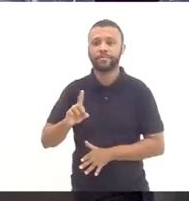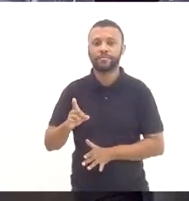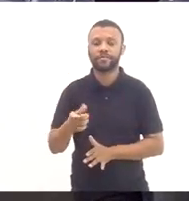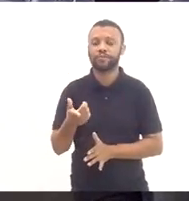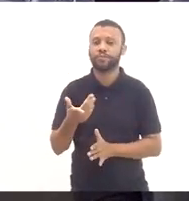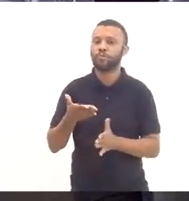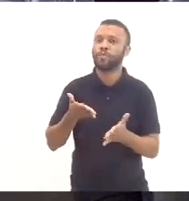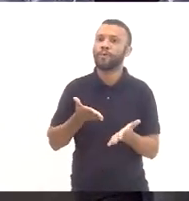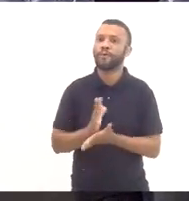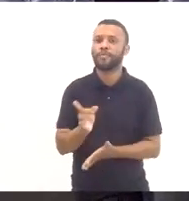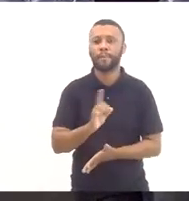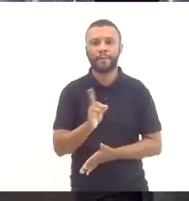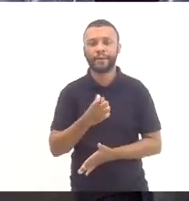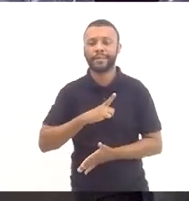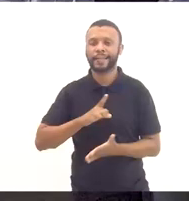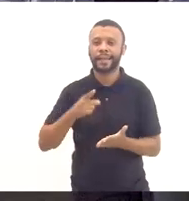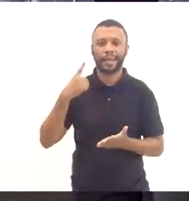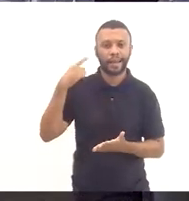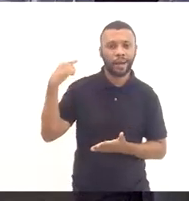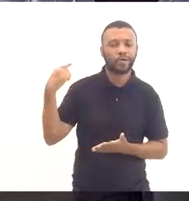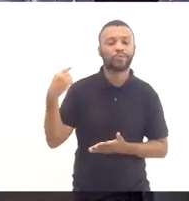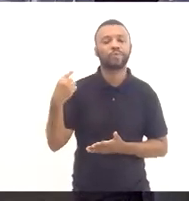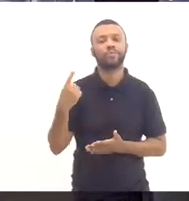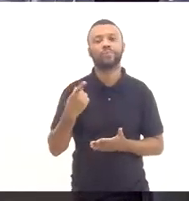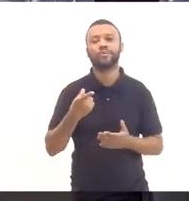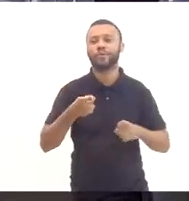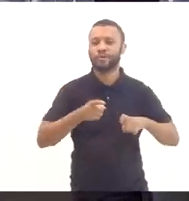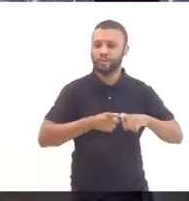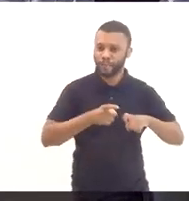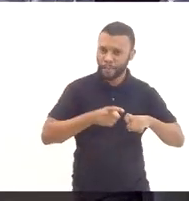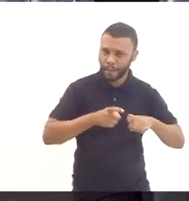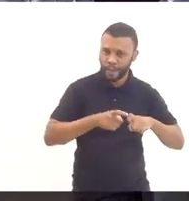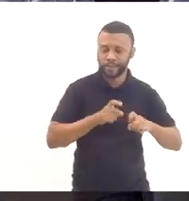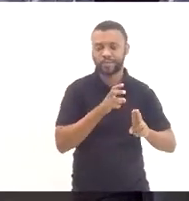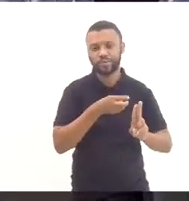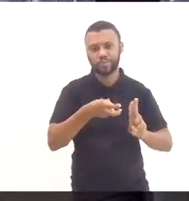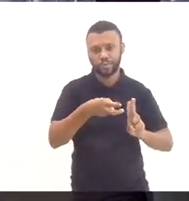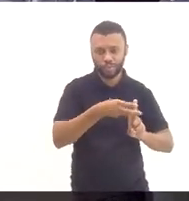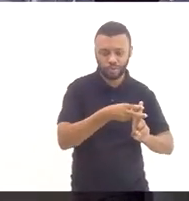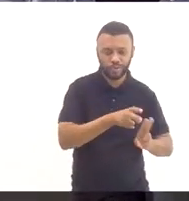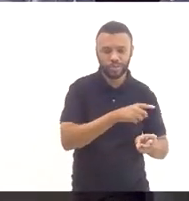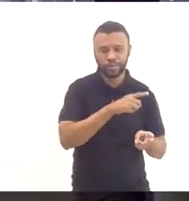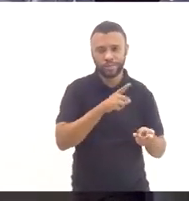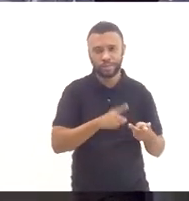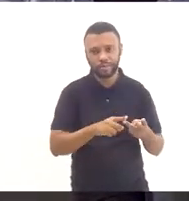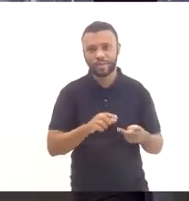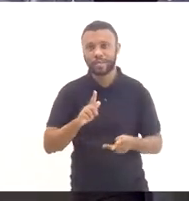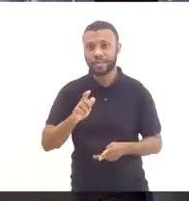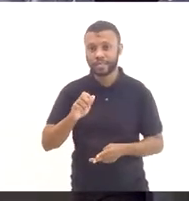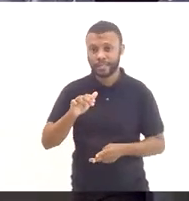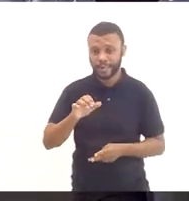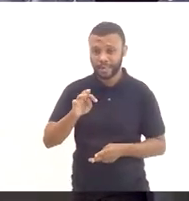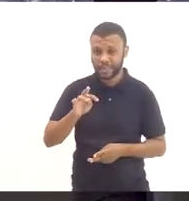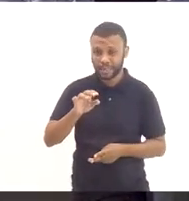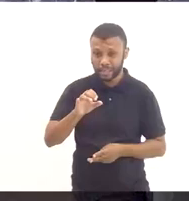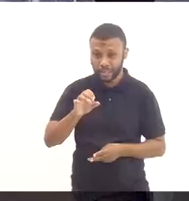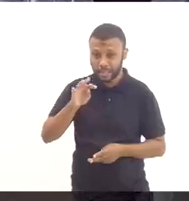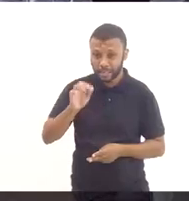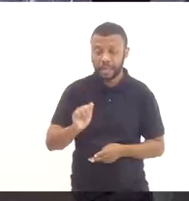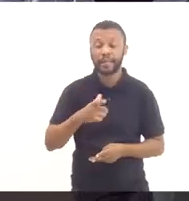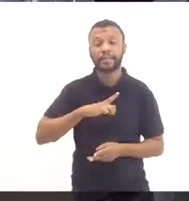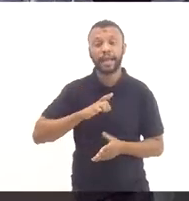e me fruta em laudo da neuro do SUS e e do geneticista do SUS ele tem a